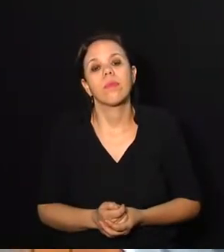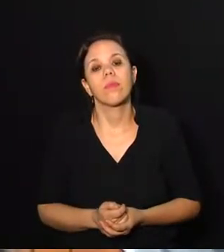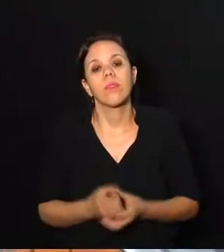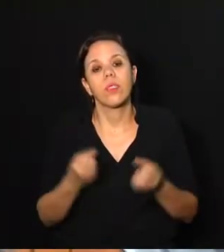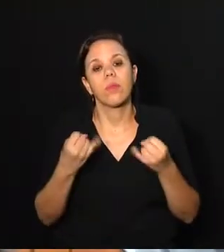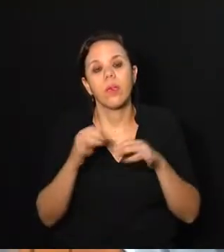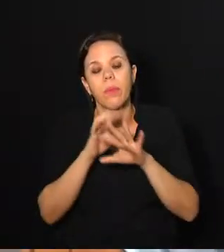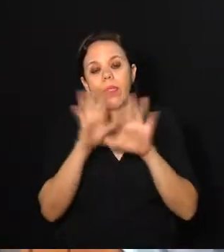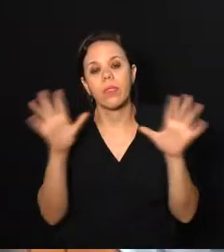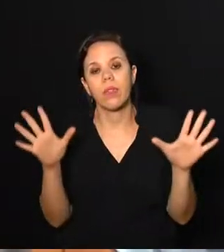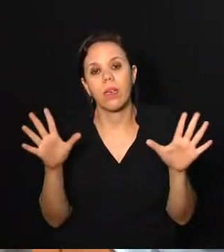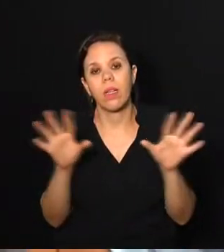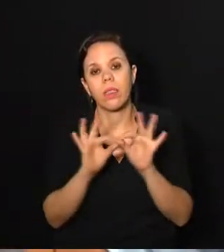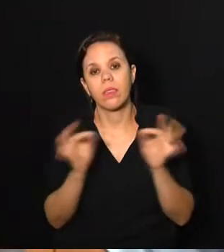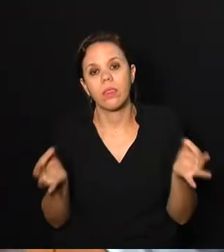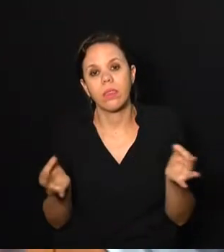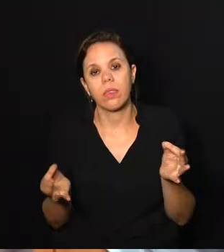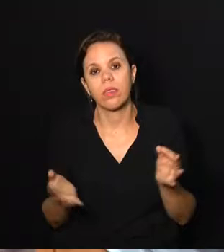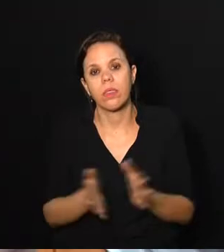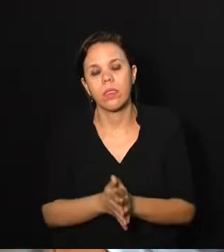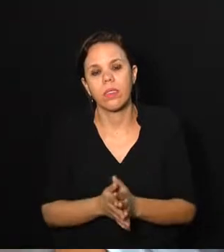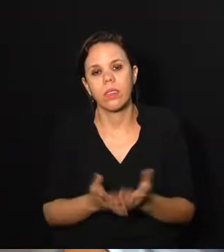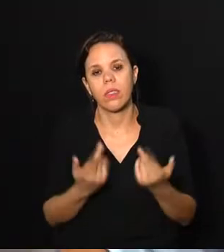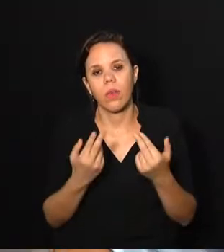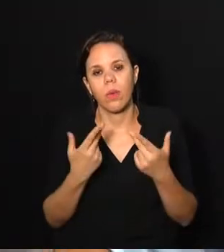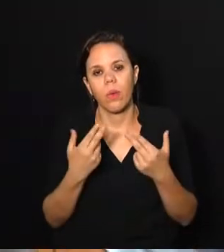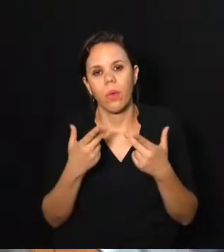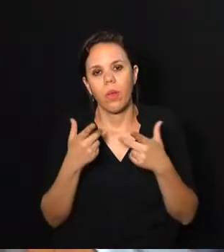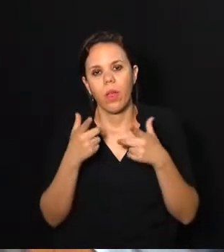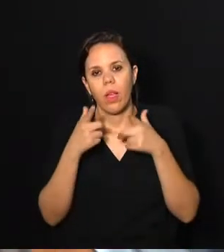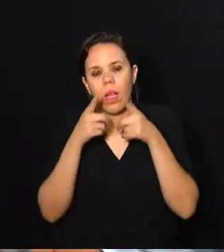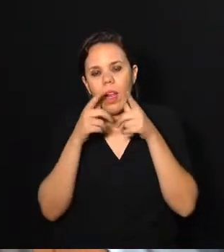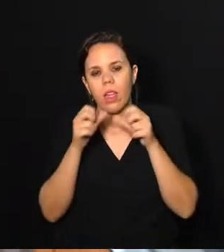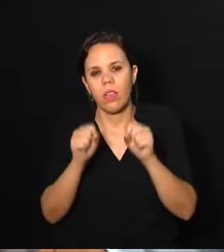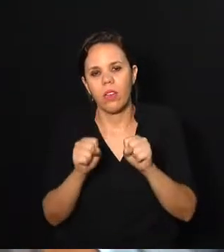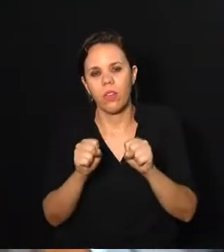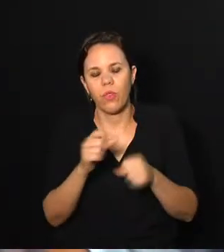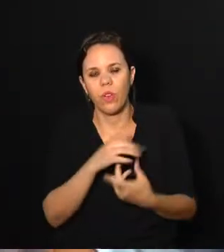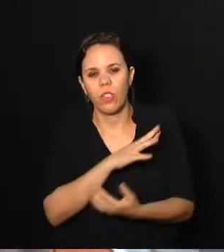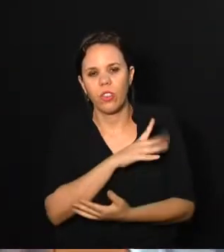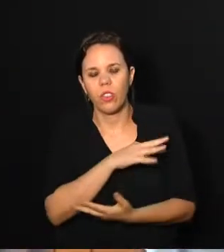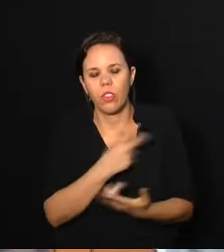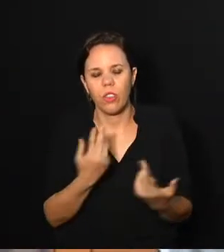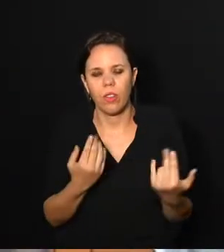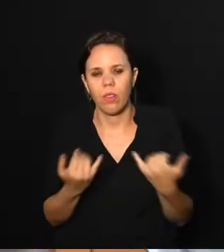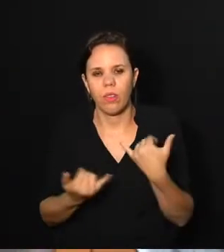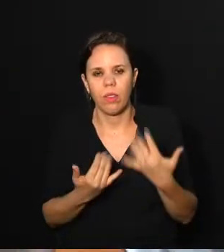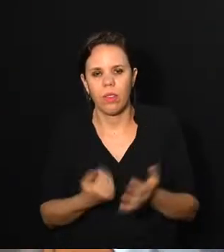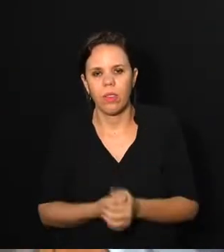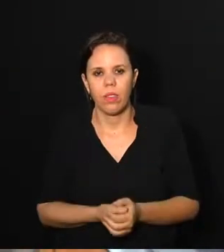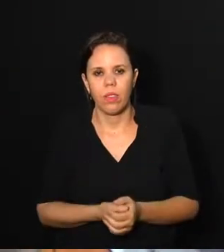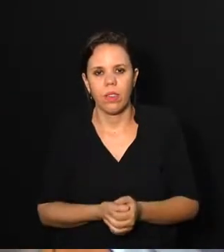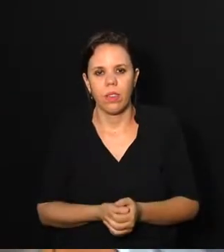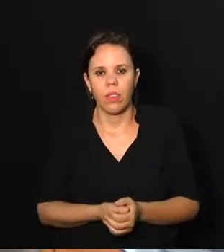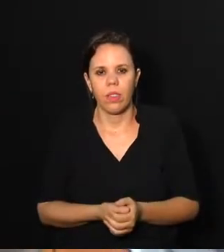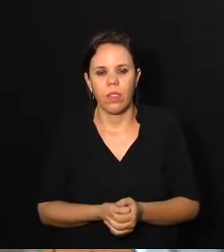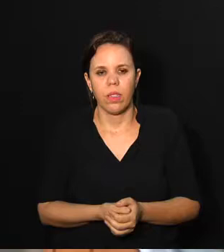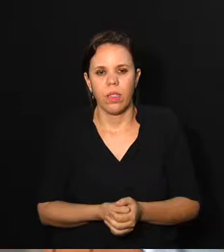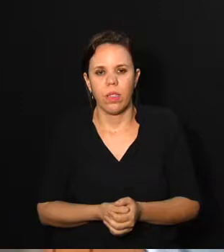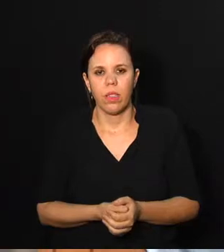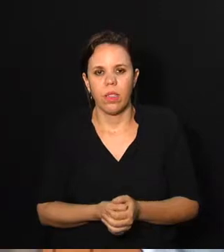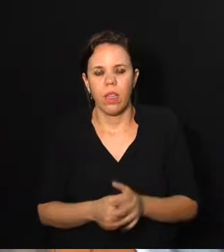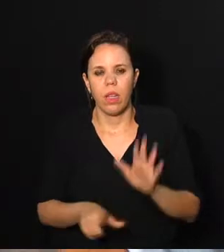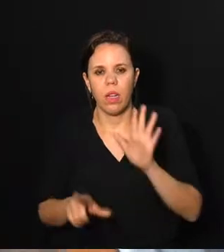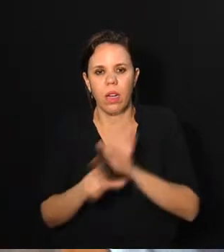popular, né? Aquela linguagem corintiana que a gente fala, né? Entendeu? A lei de responsabilidade fiscal,